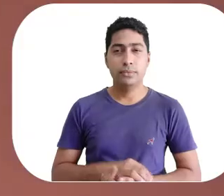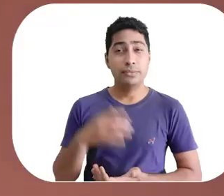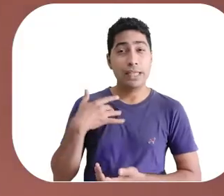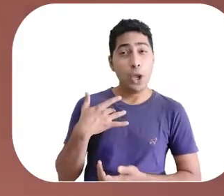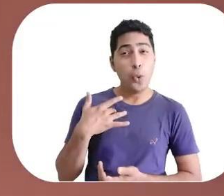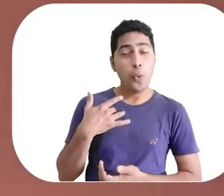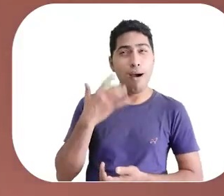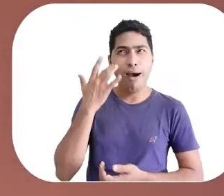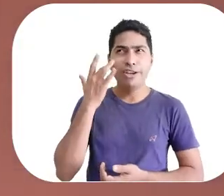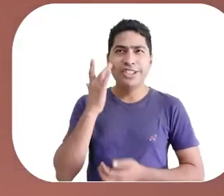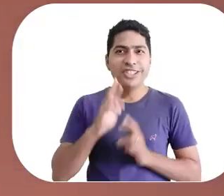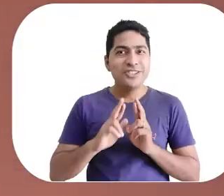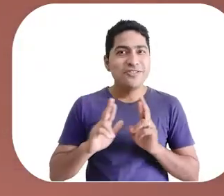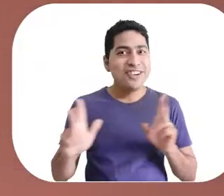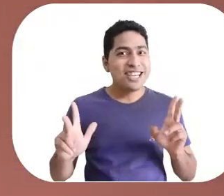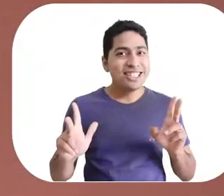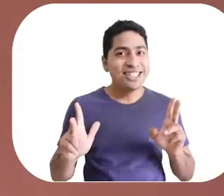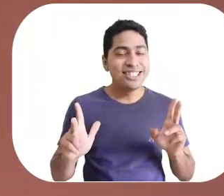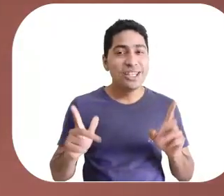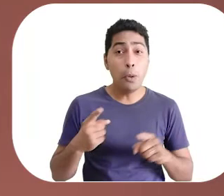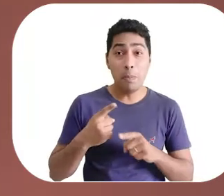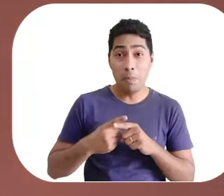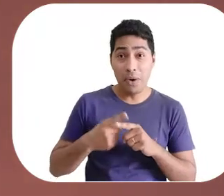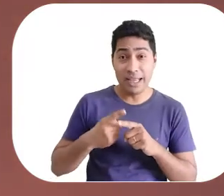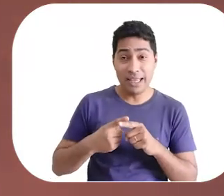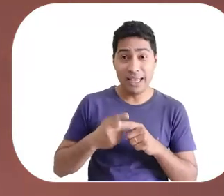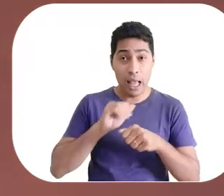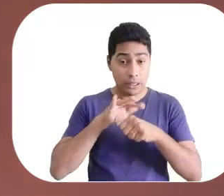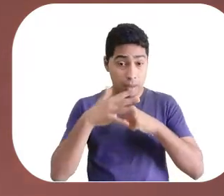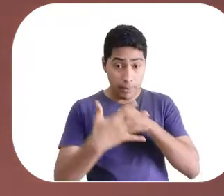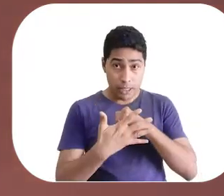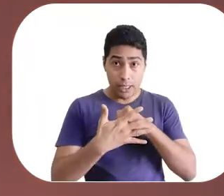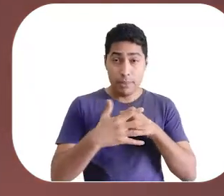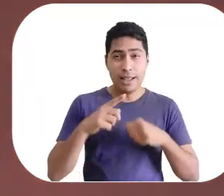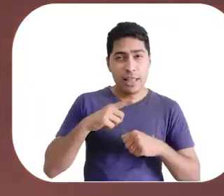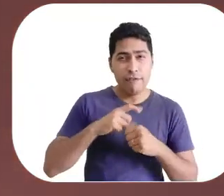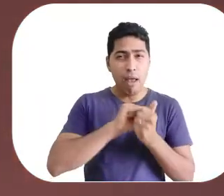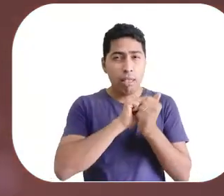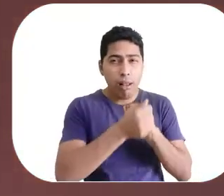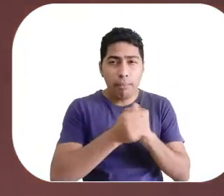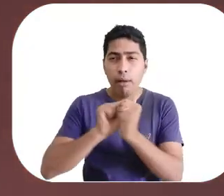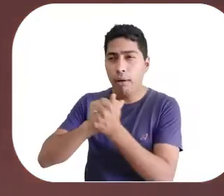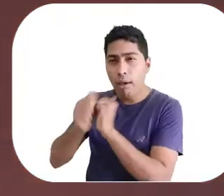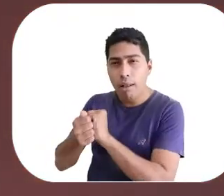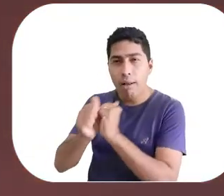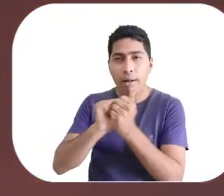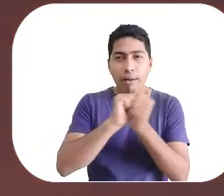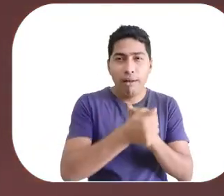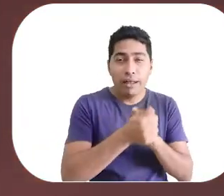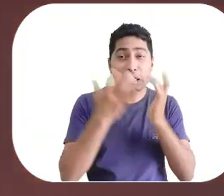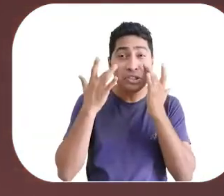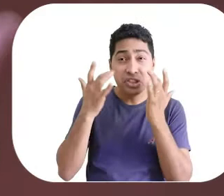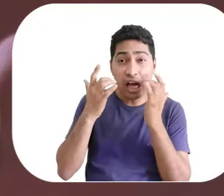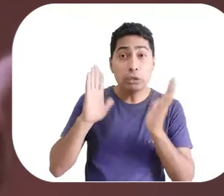Achei diferente, né? Porque como na pandemia houveram muitas adaptações de espetáculos que já estavam no